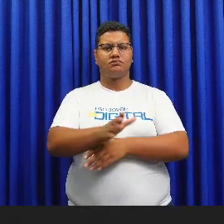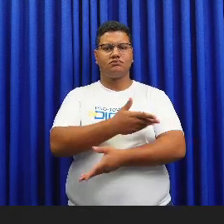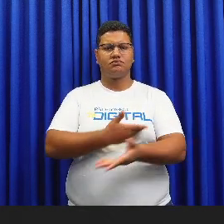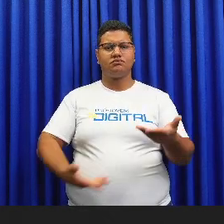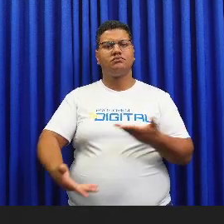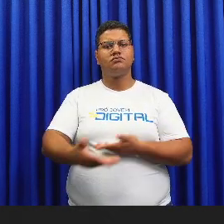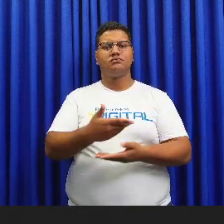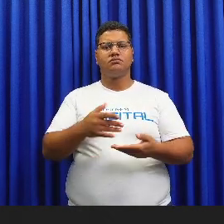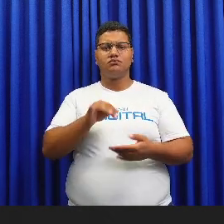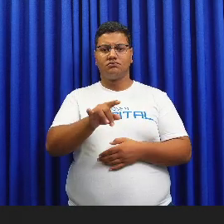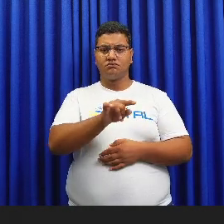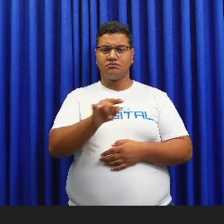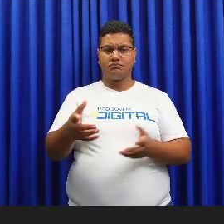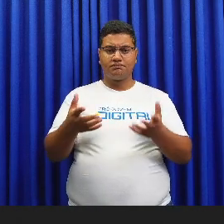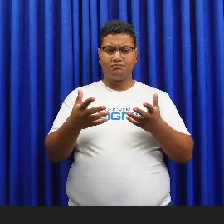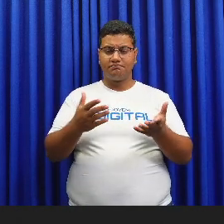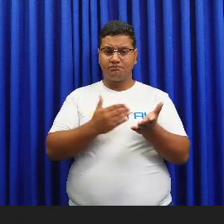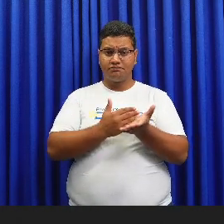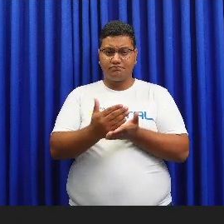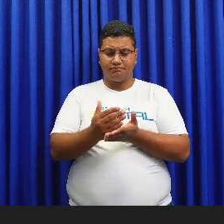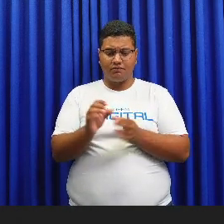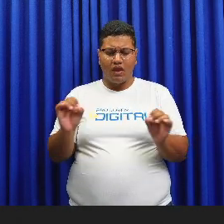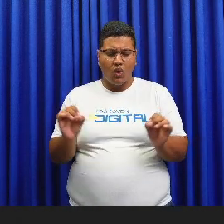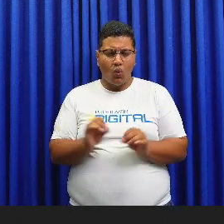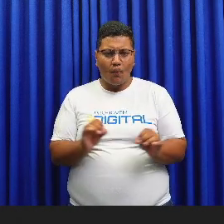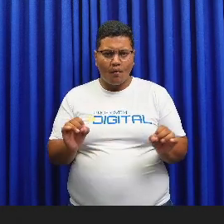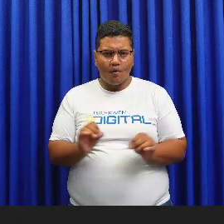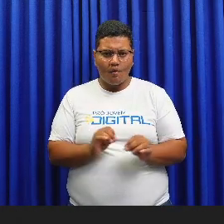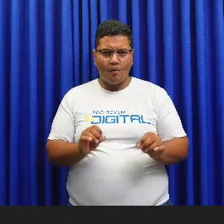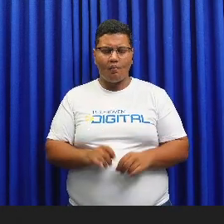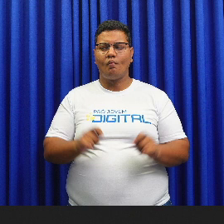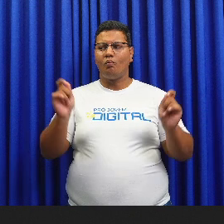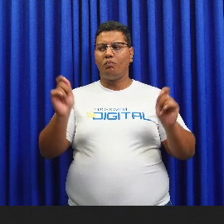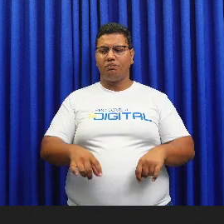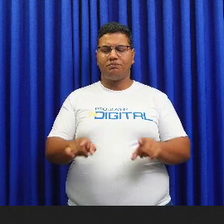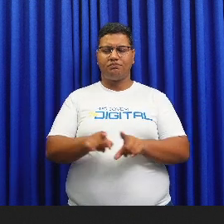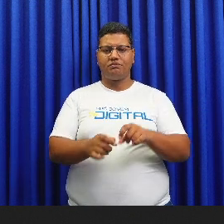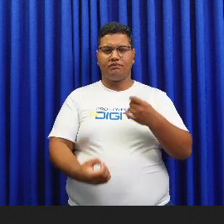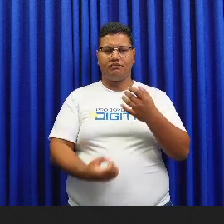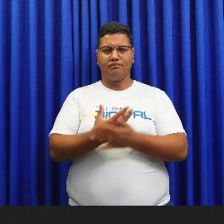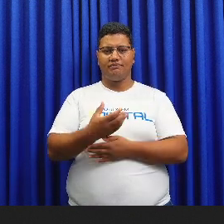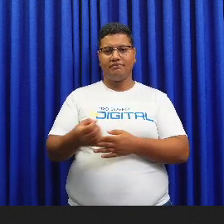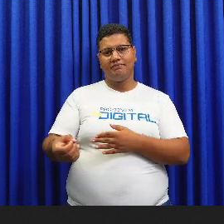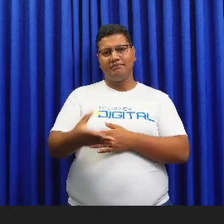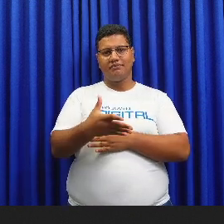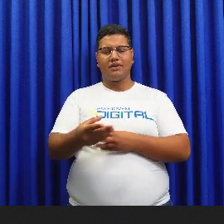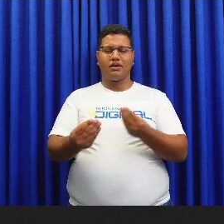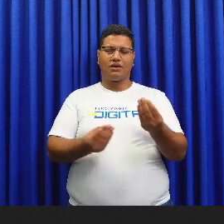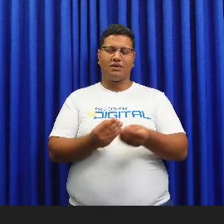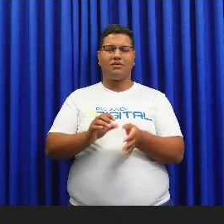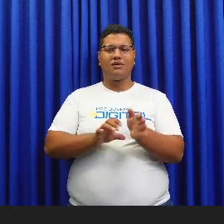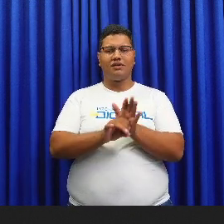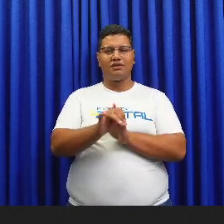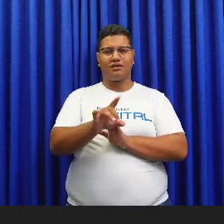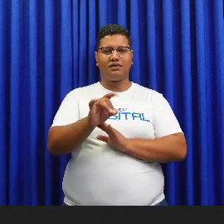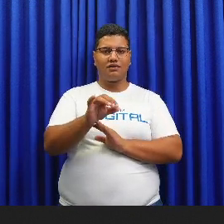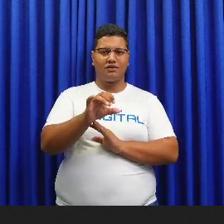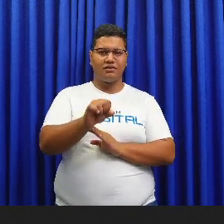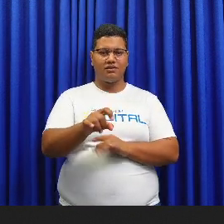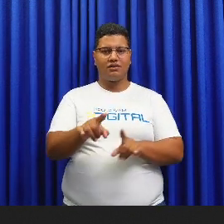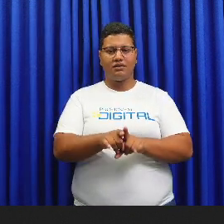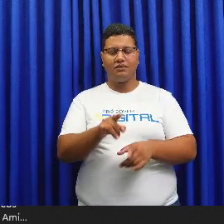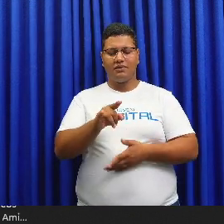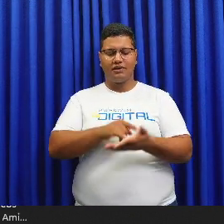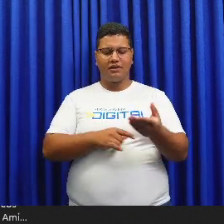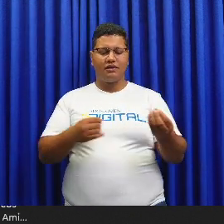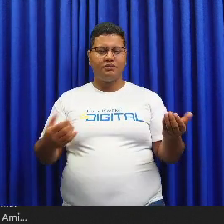Se você quiser começar do zero, você pode criar uma nova, assim como o Google Docs, você também pode criar um do